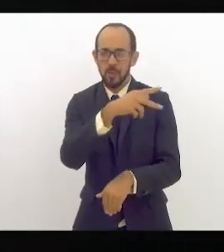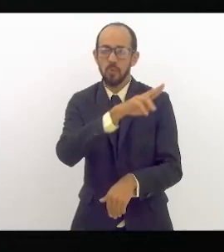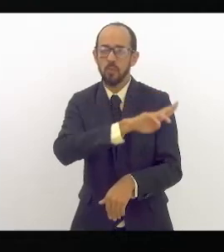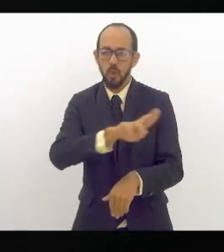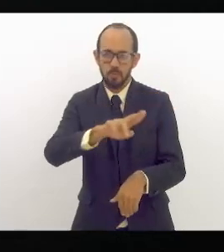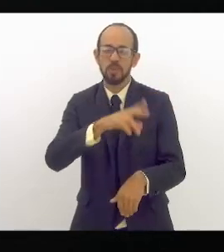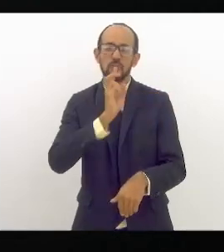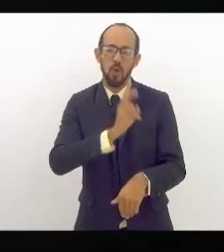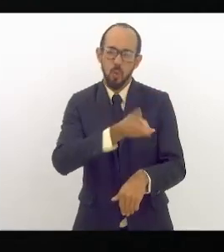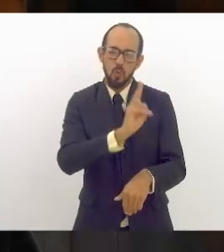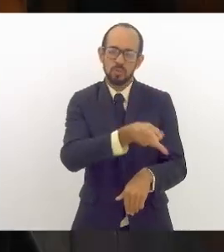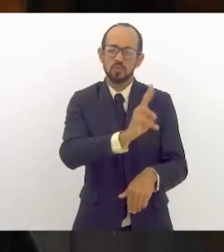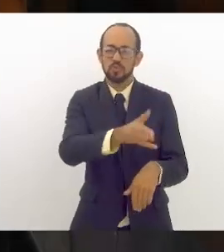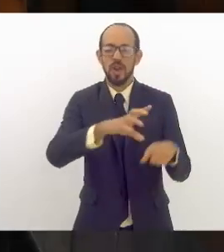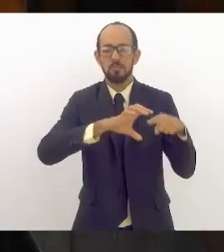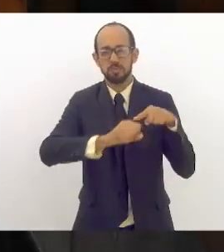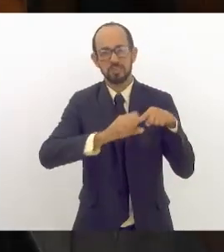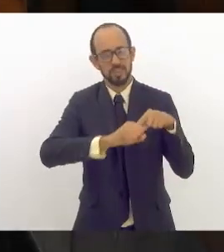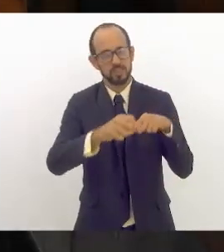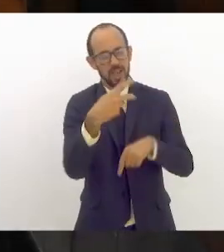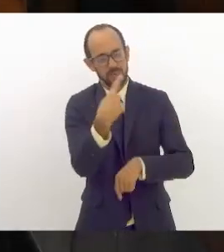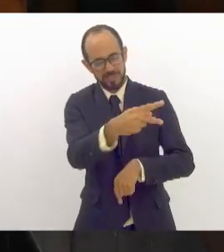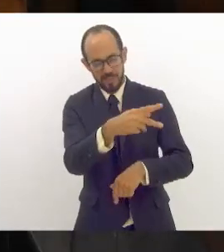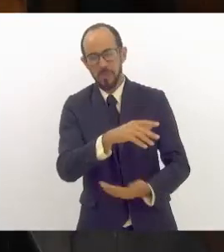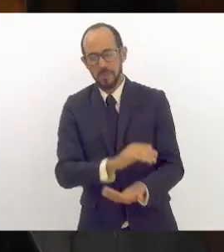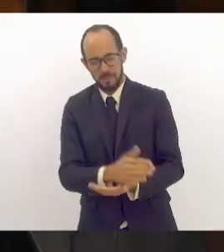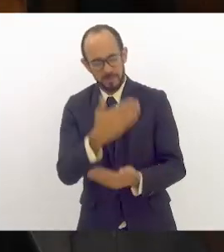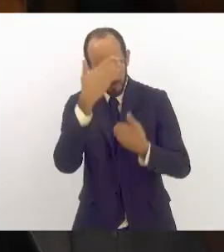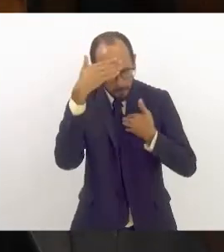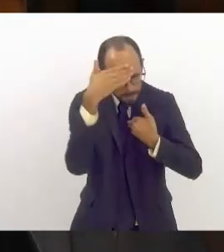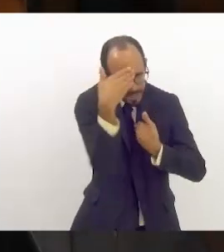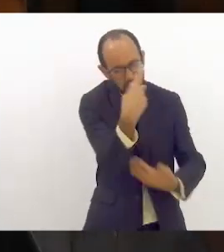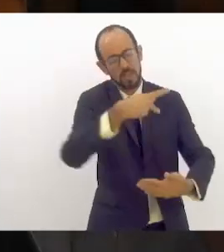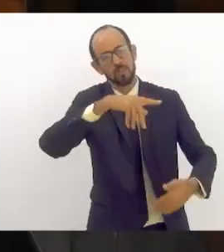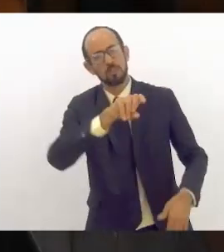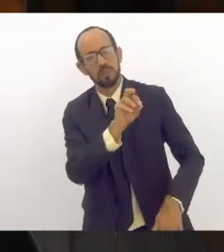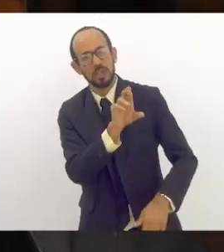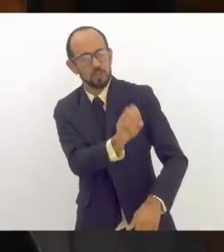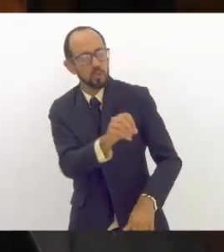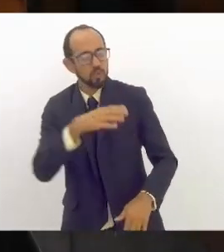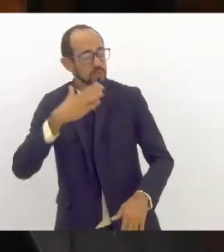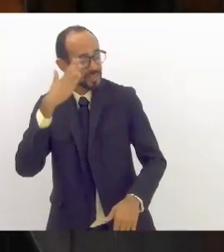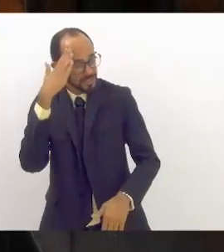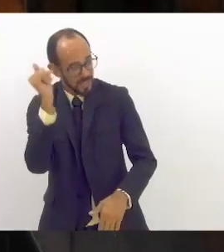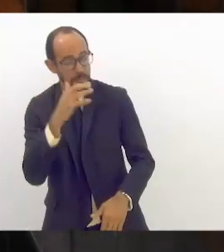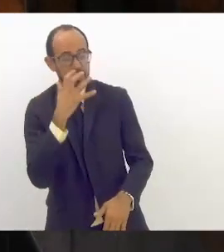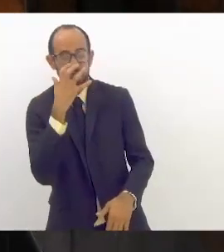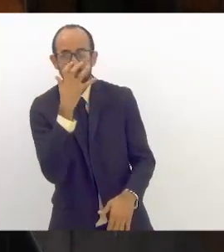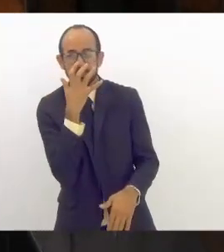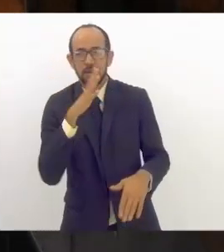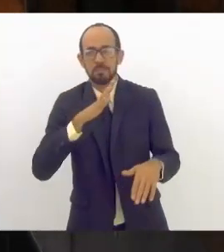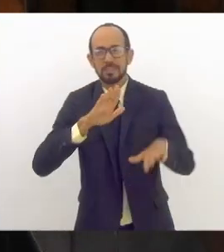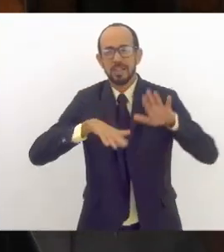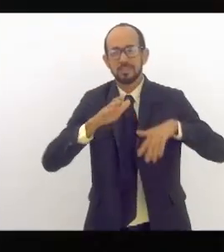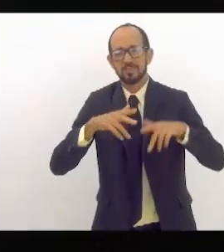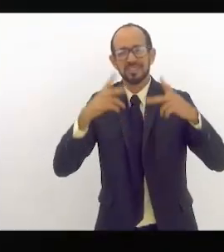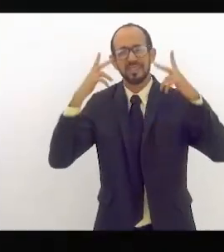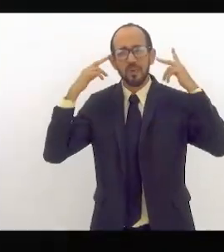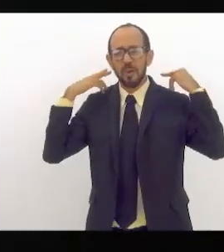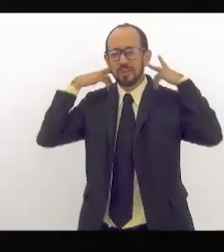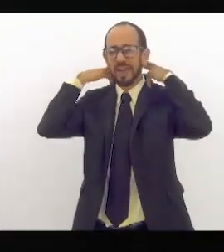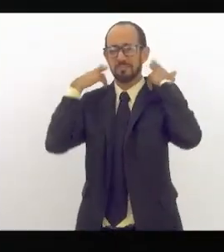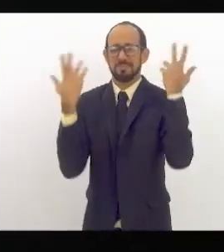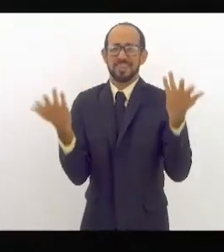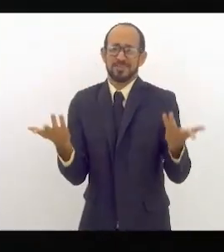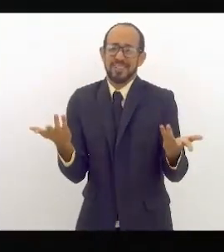puxando seu saco é obrigado tá Pedro obrigado por tudo você sabe admiração que eu tenho mas dá uma cortada nesse cabelo né dá